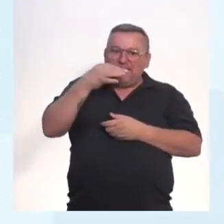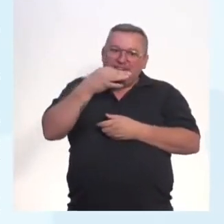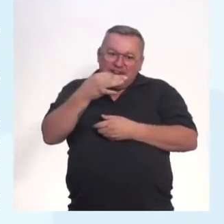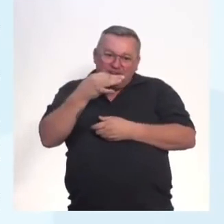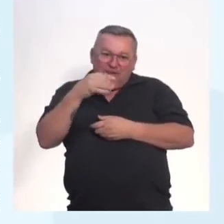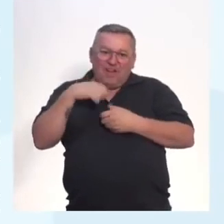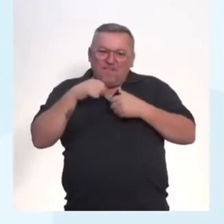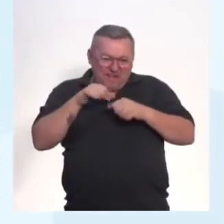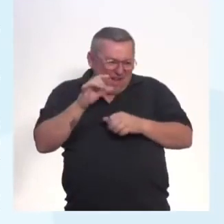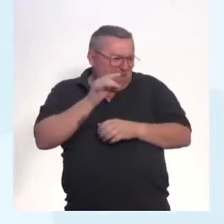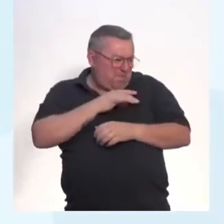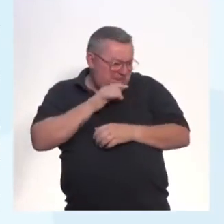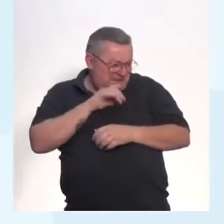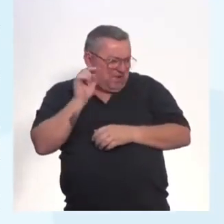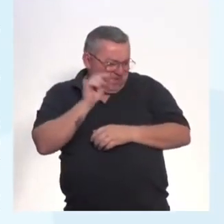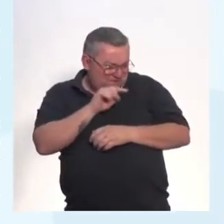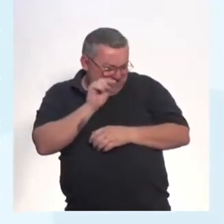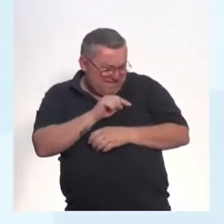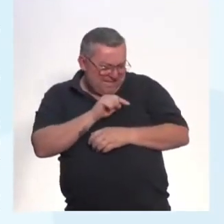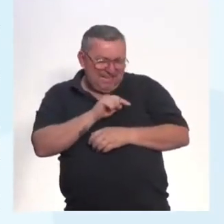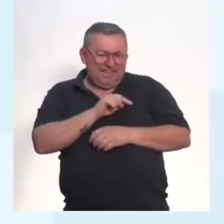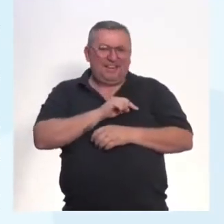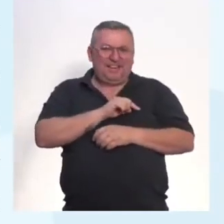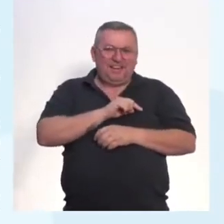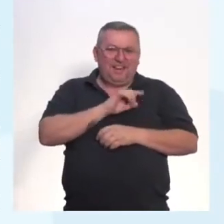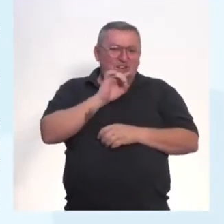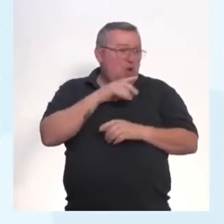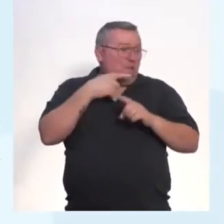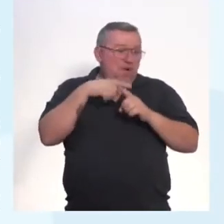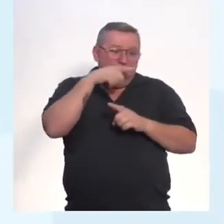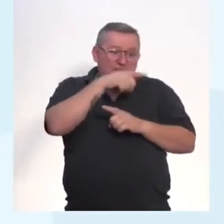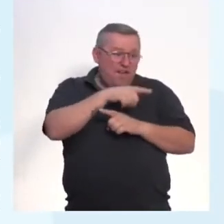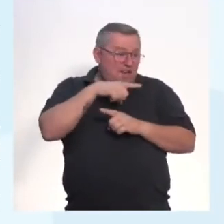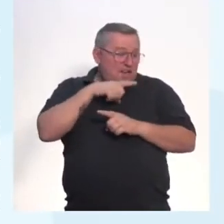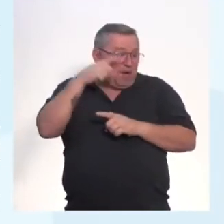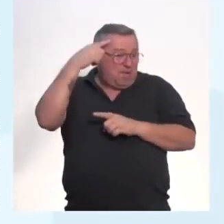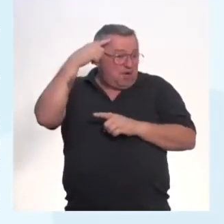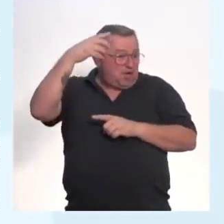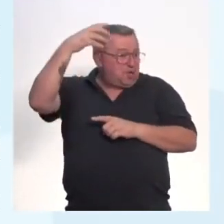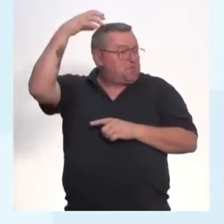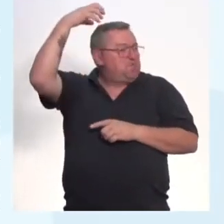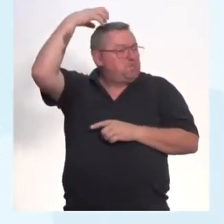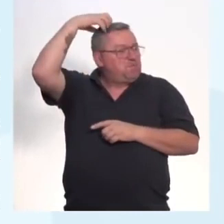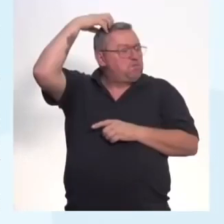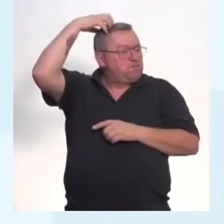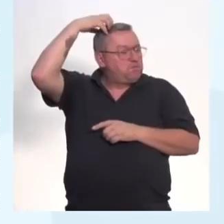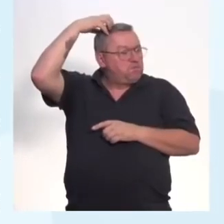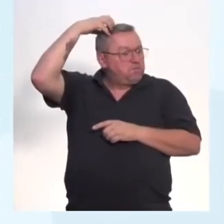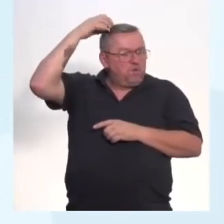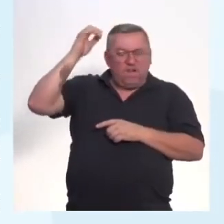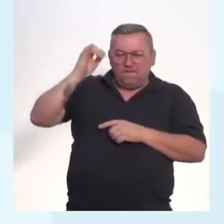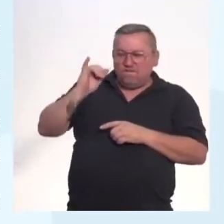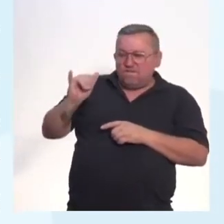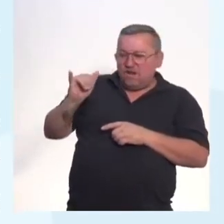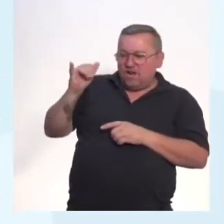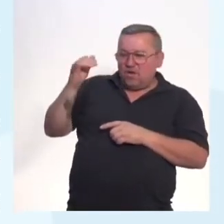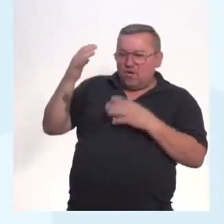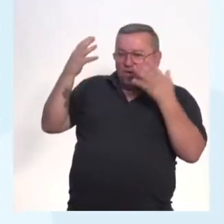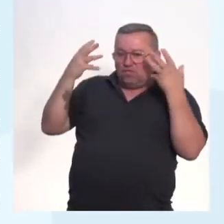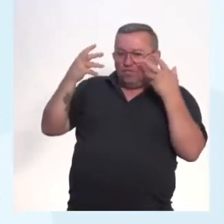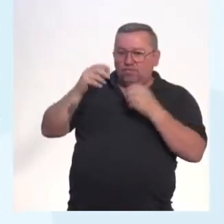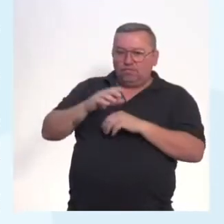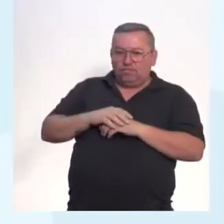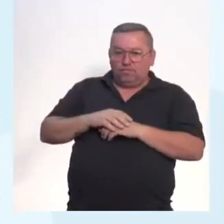está achando que vou ficar com medo de você só porque você pensa que é rei? Disse ele,